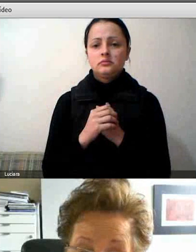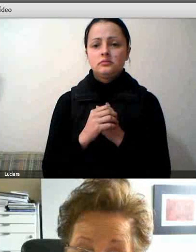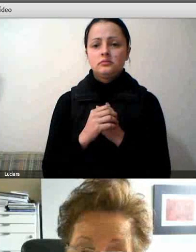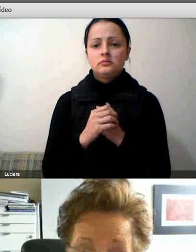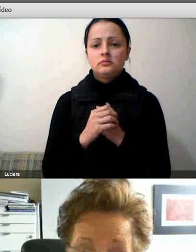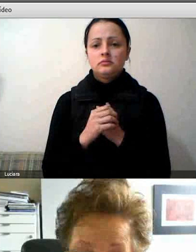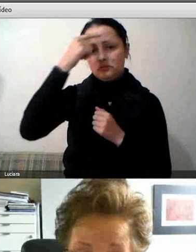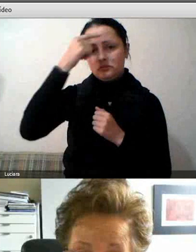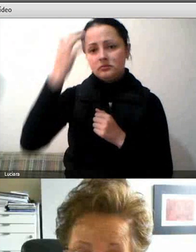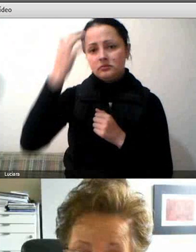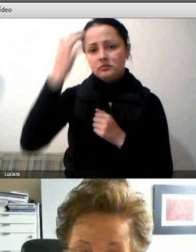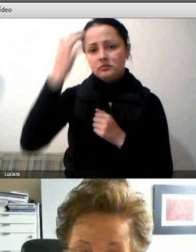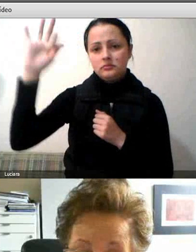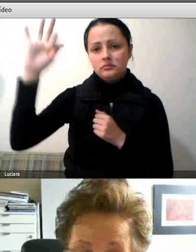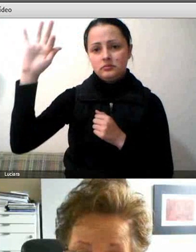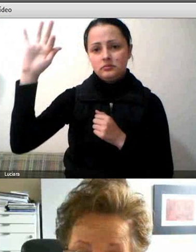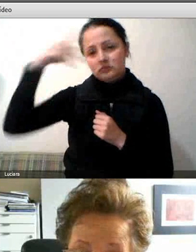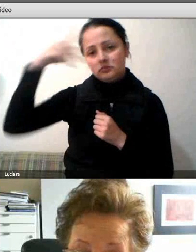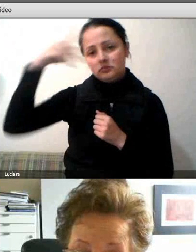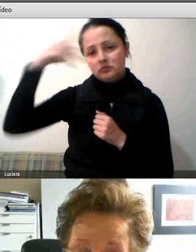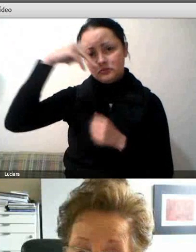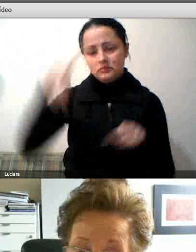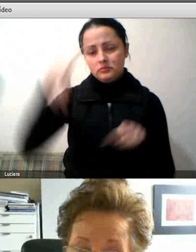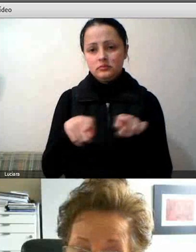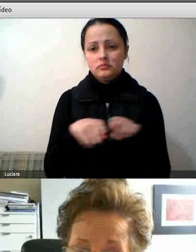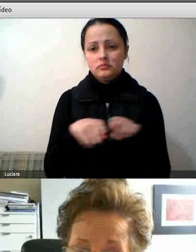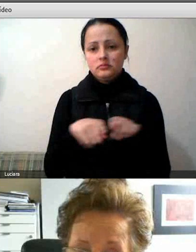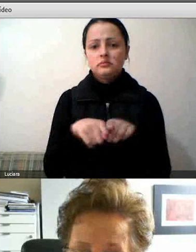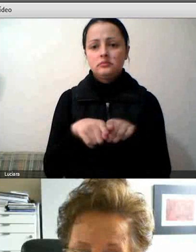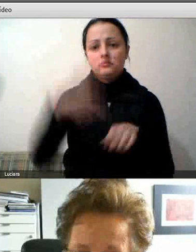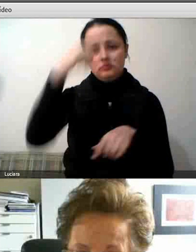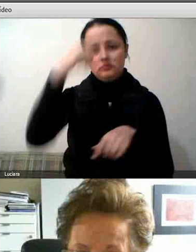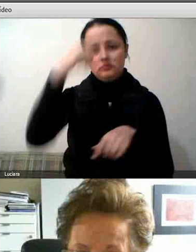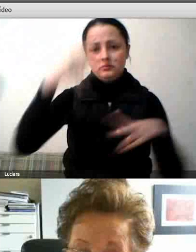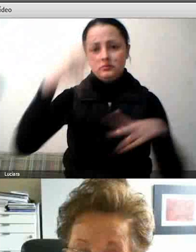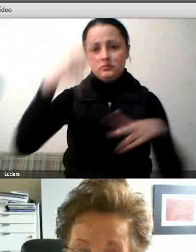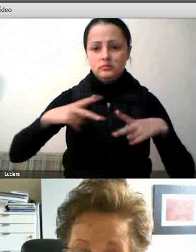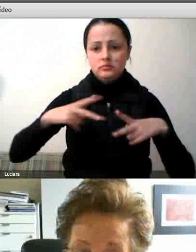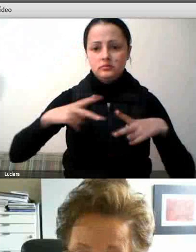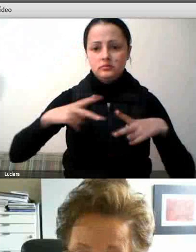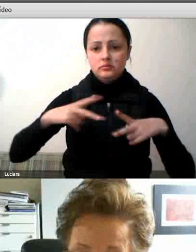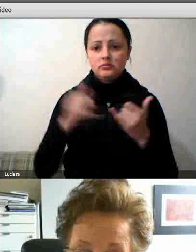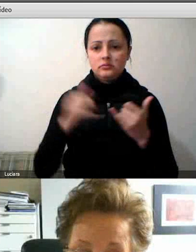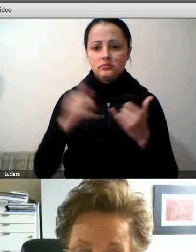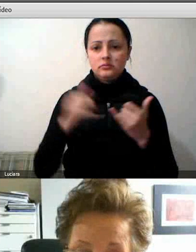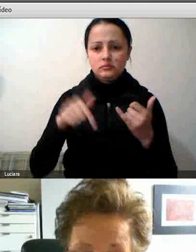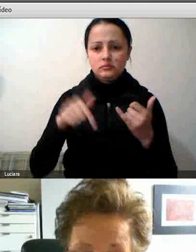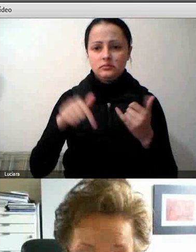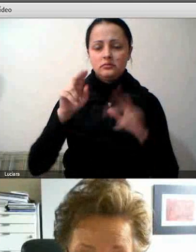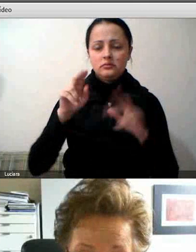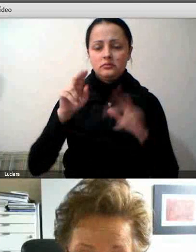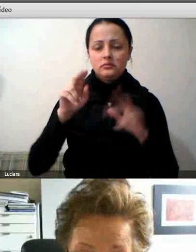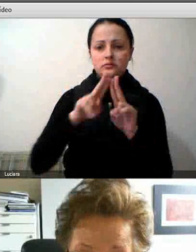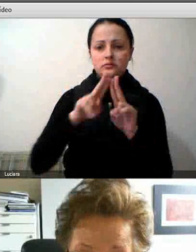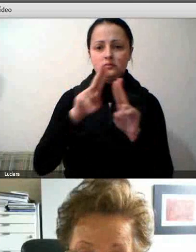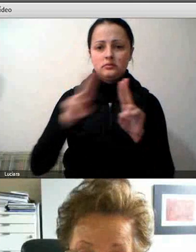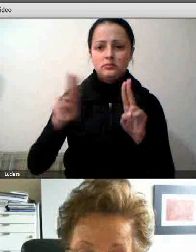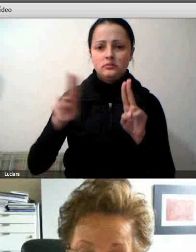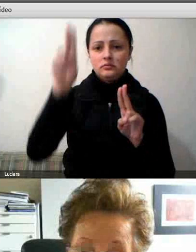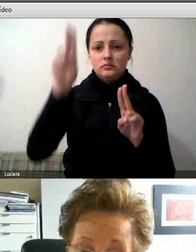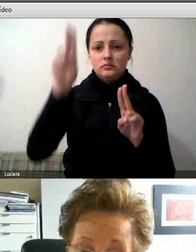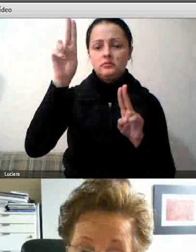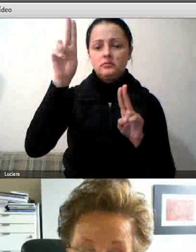a Federal de Pelotas, a UFPEL, e com as universidades particulares. Por exemplo, aqui nós estamos trabalhando com a